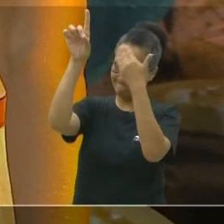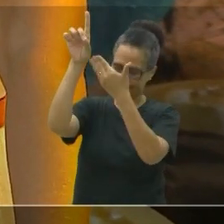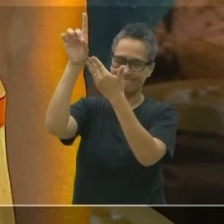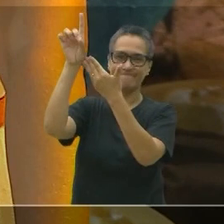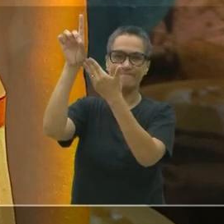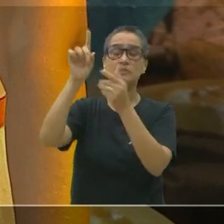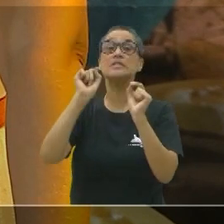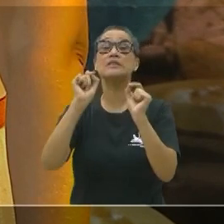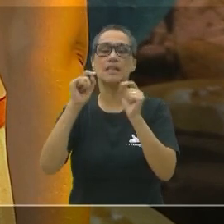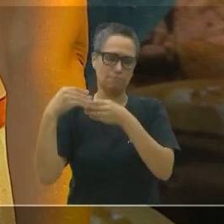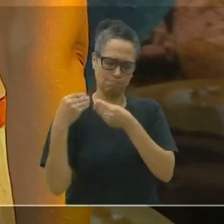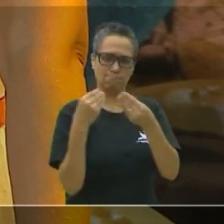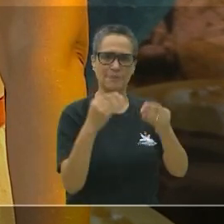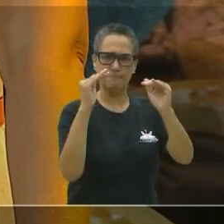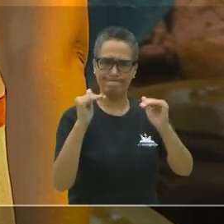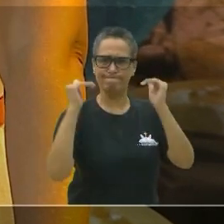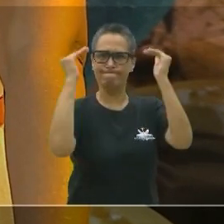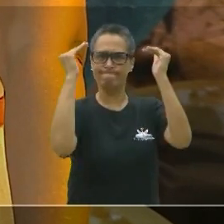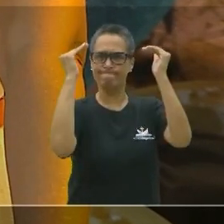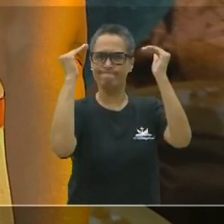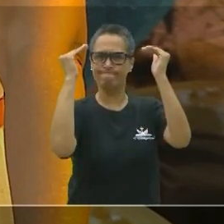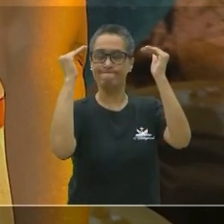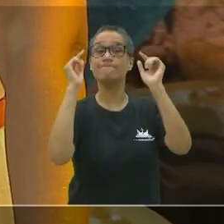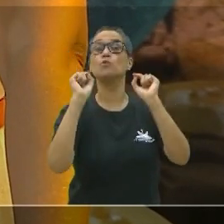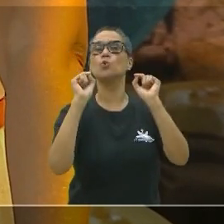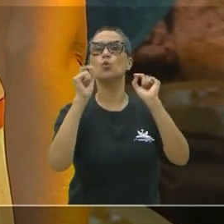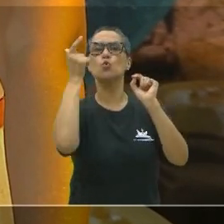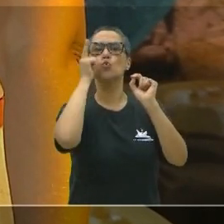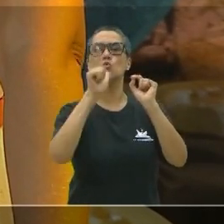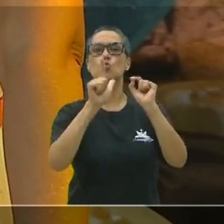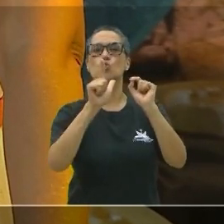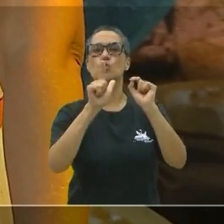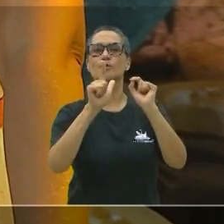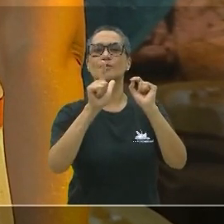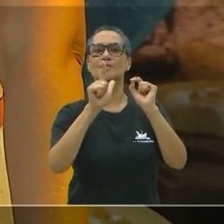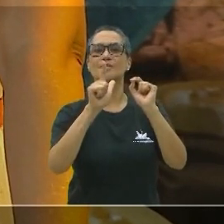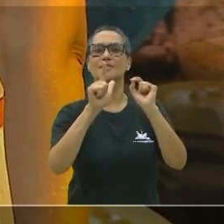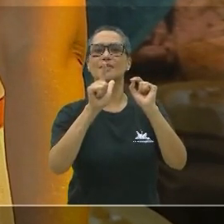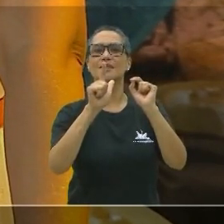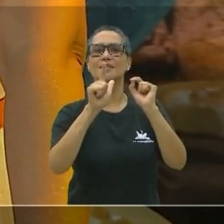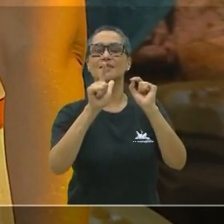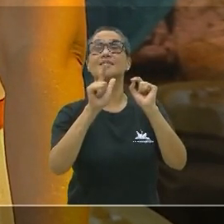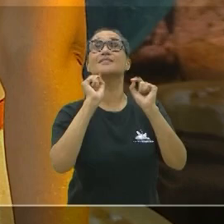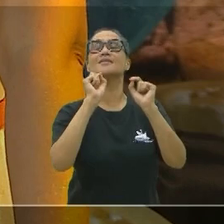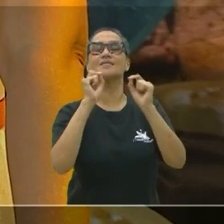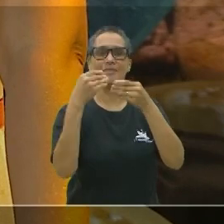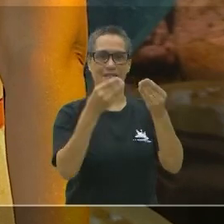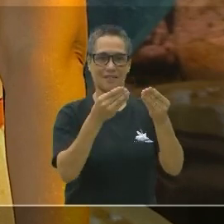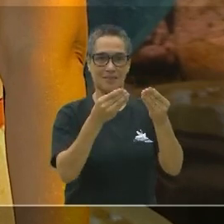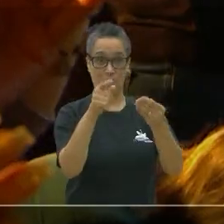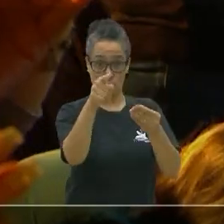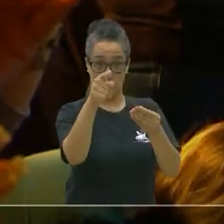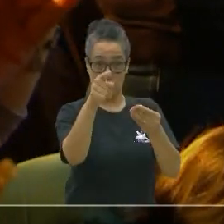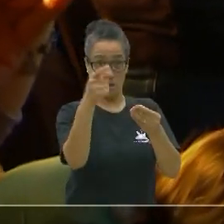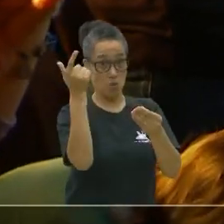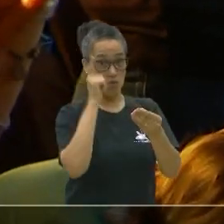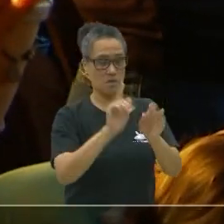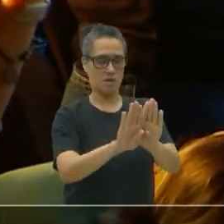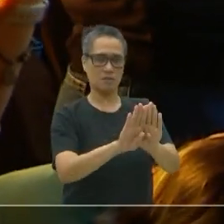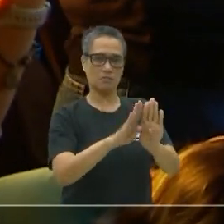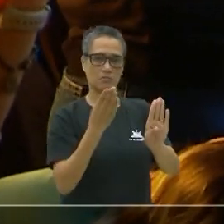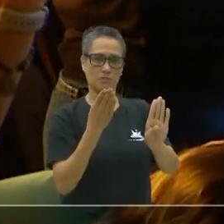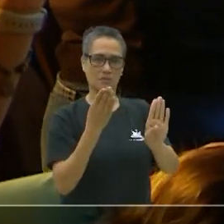dar essa autoridade e abrir as portas para a tentação é você. Por isso,